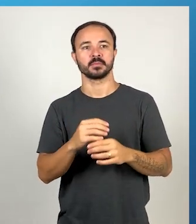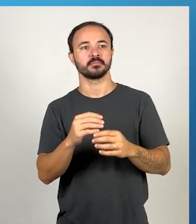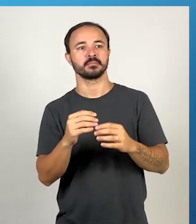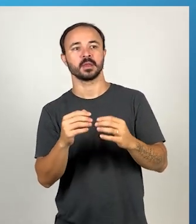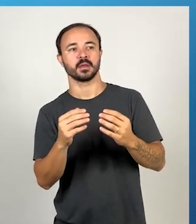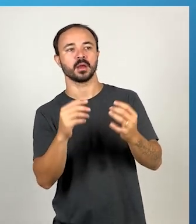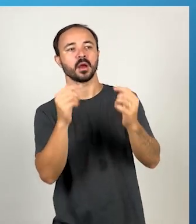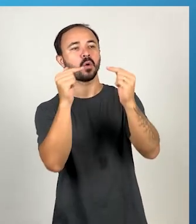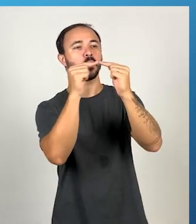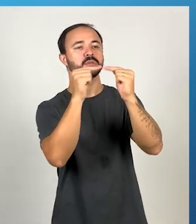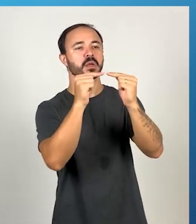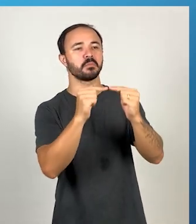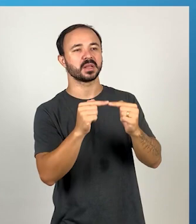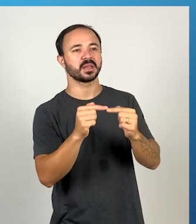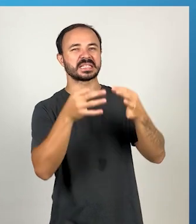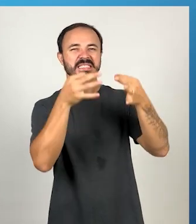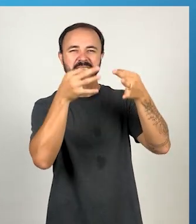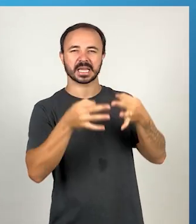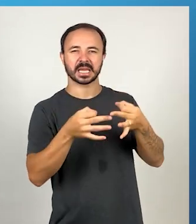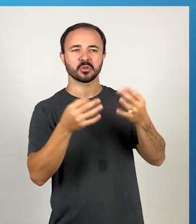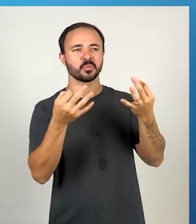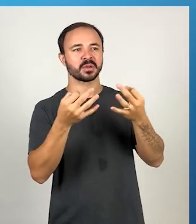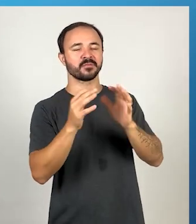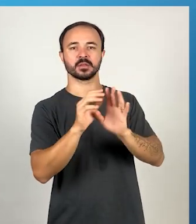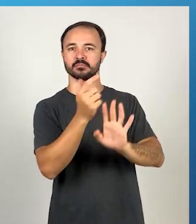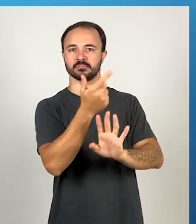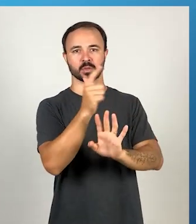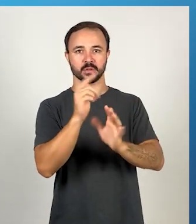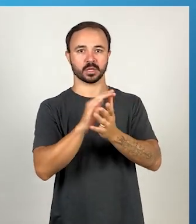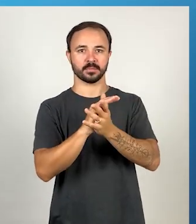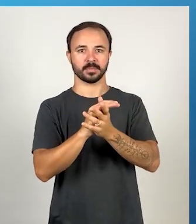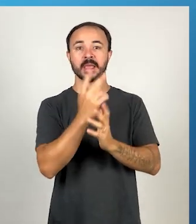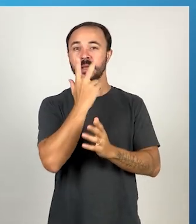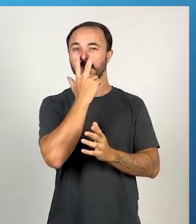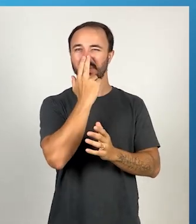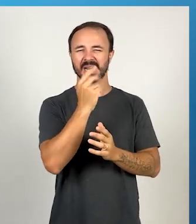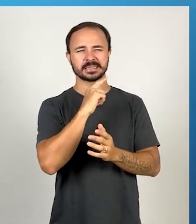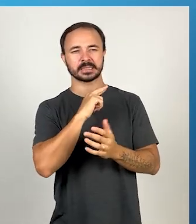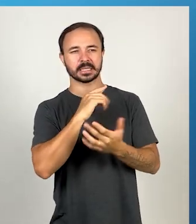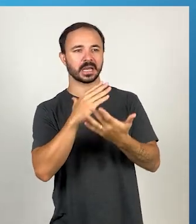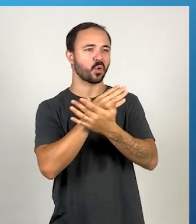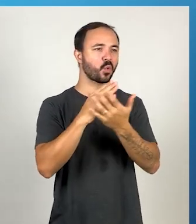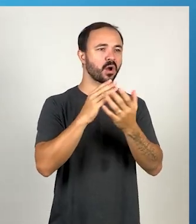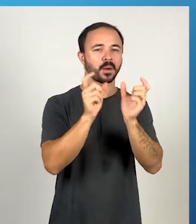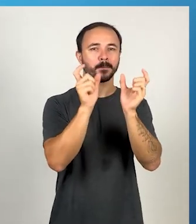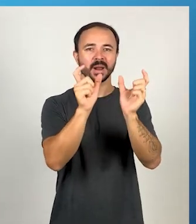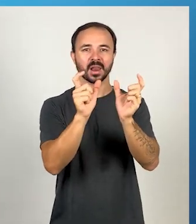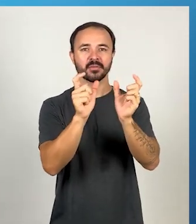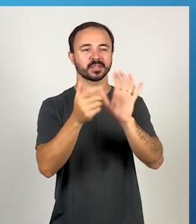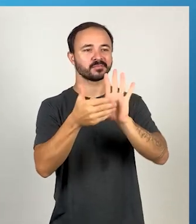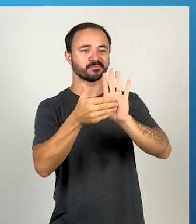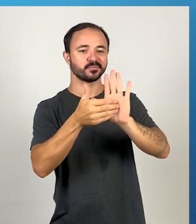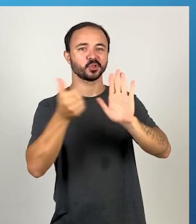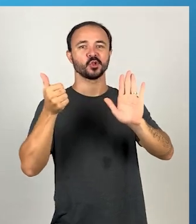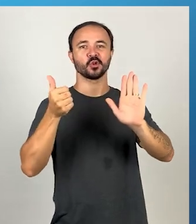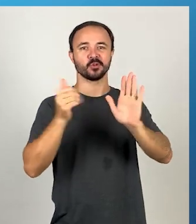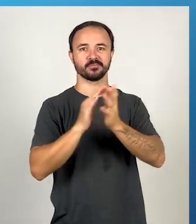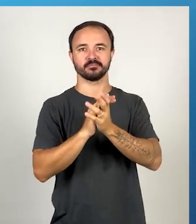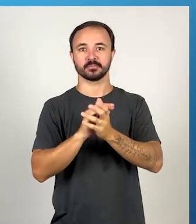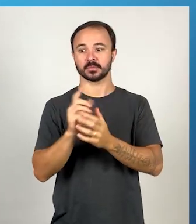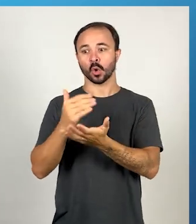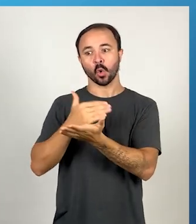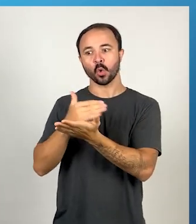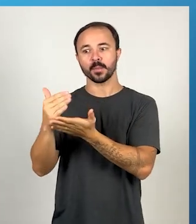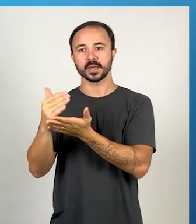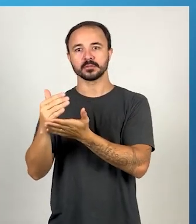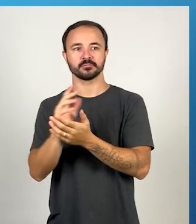está diretamente ligado ao enunciado. É como se houvesse uma quebra sintática ocorrida entre o início da frase e o seu